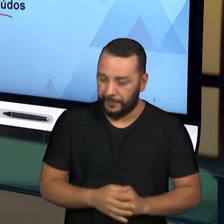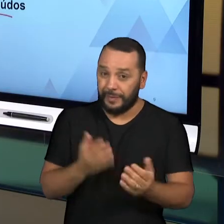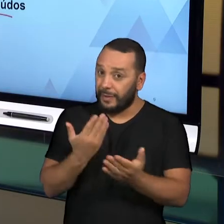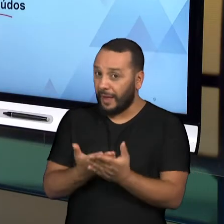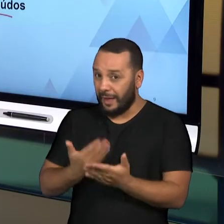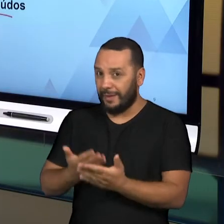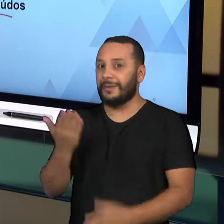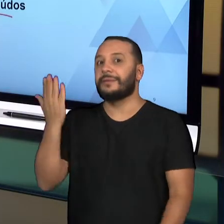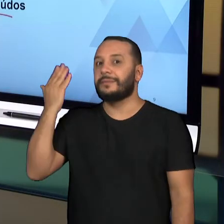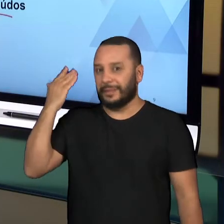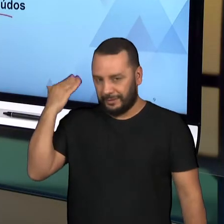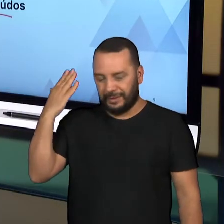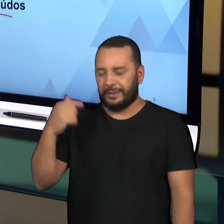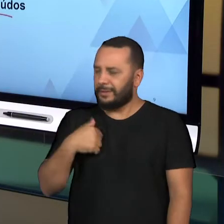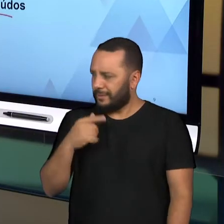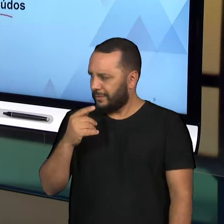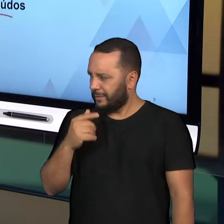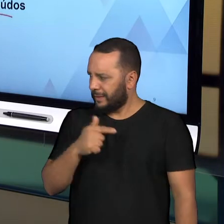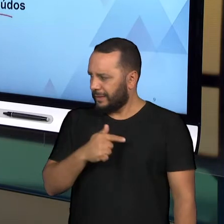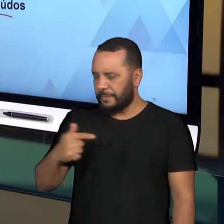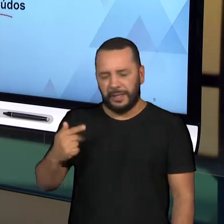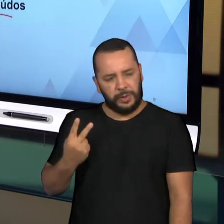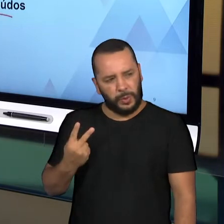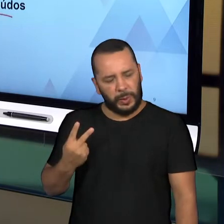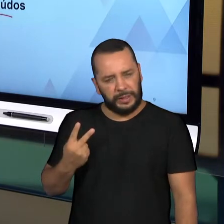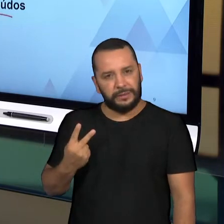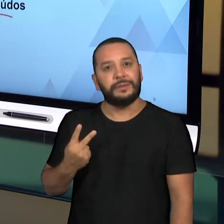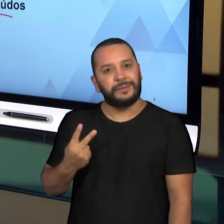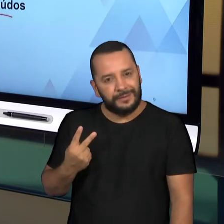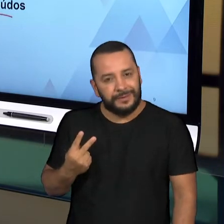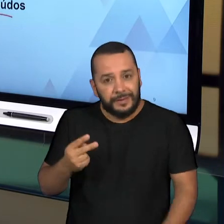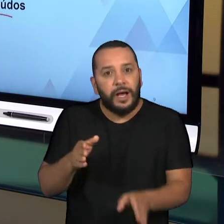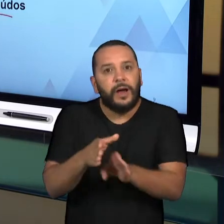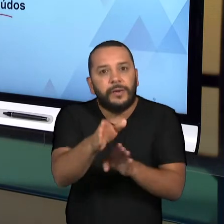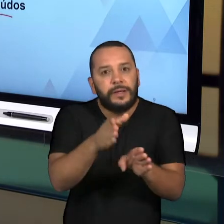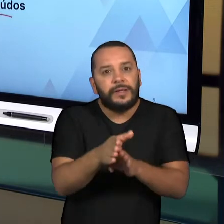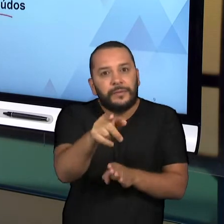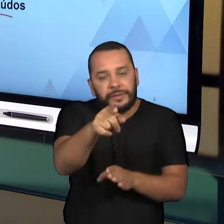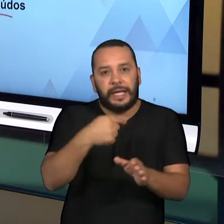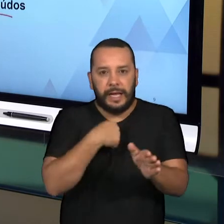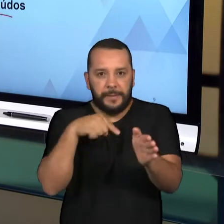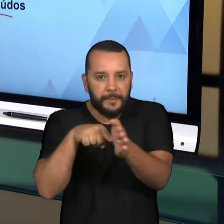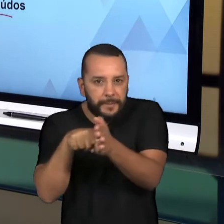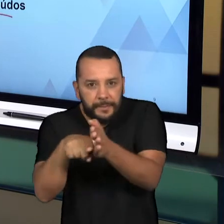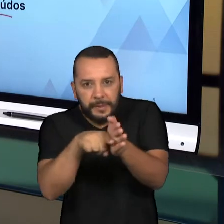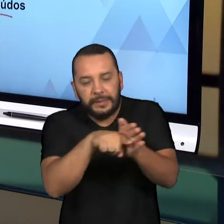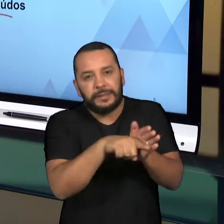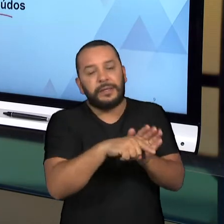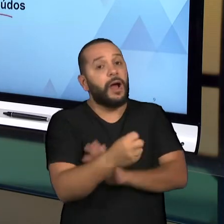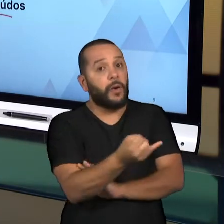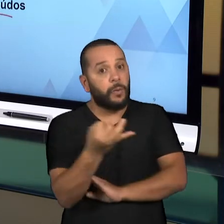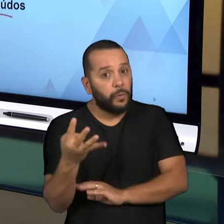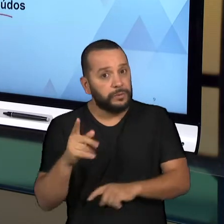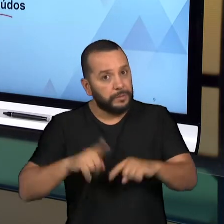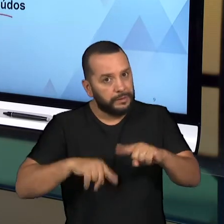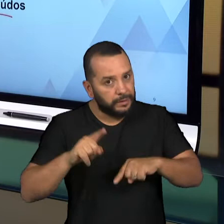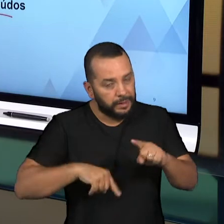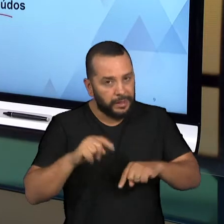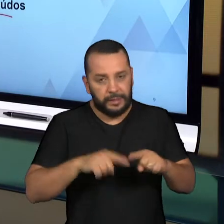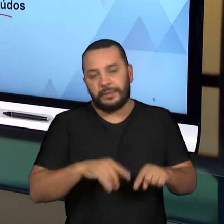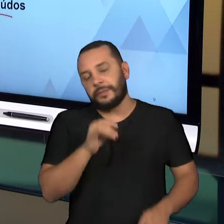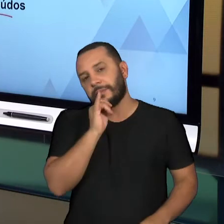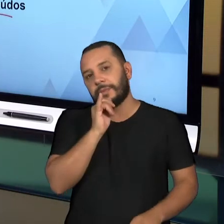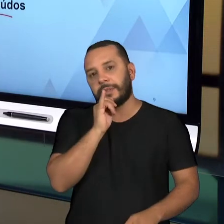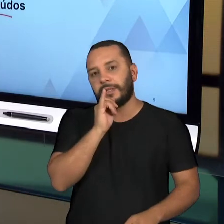aulas anteriores na semana dois por exemplo nós recomendamos pesquisas em alguns materiais pesquisas